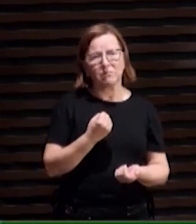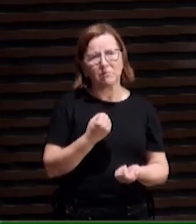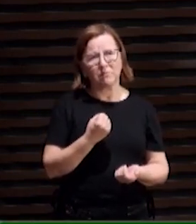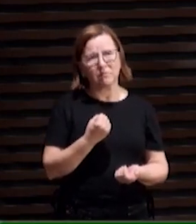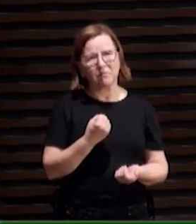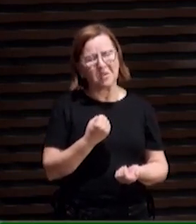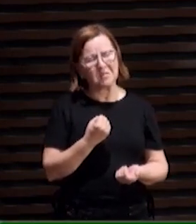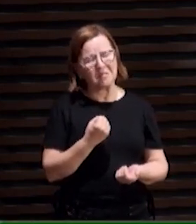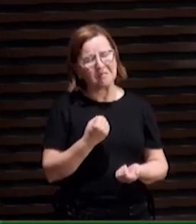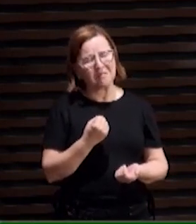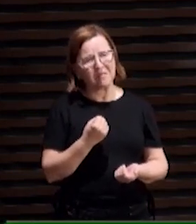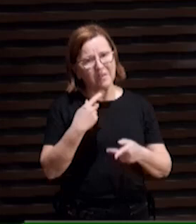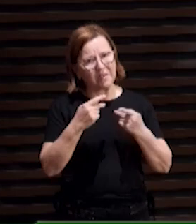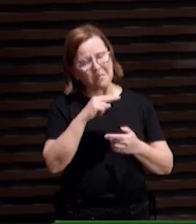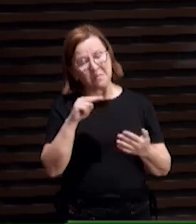fulano de tal.